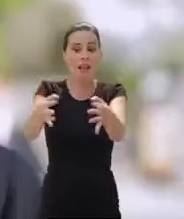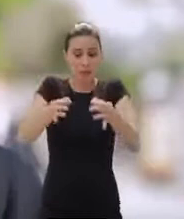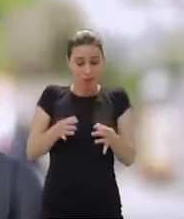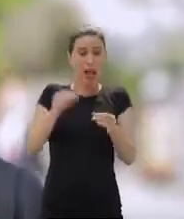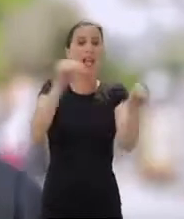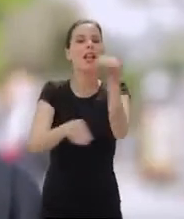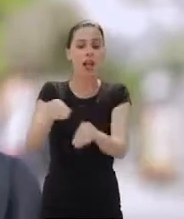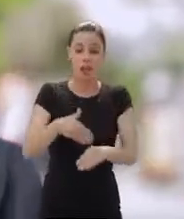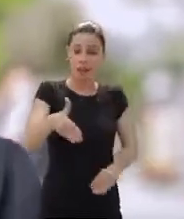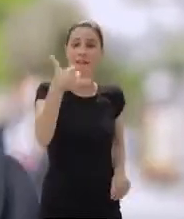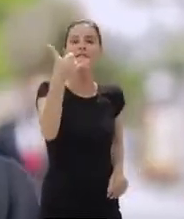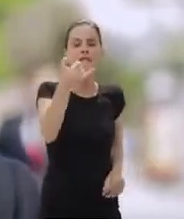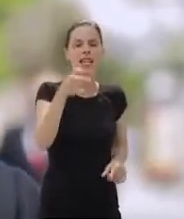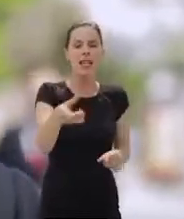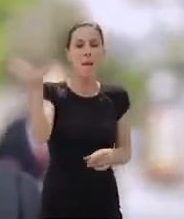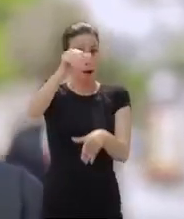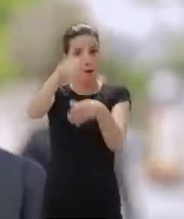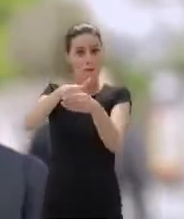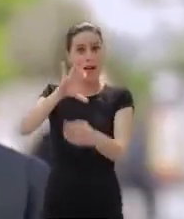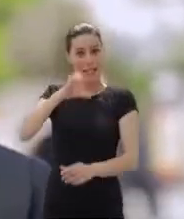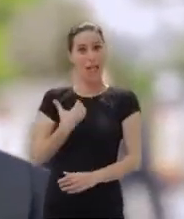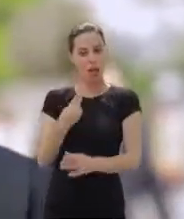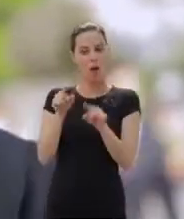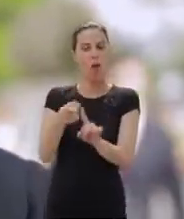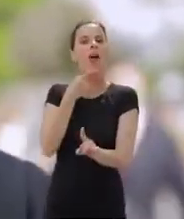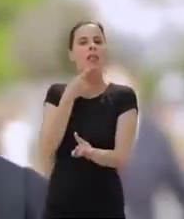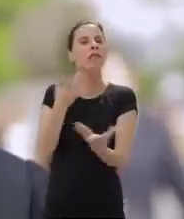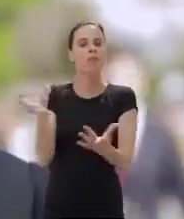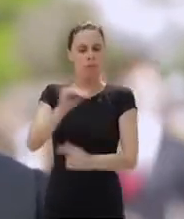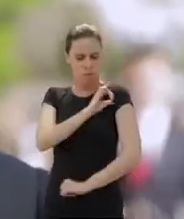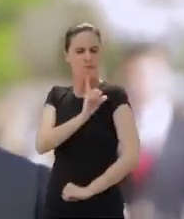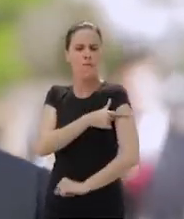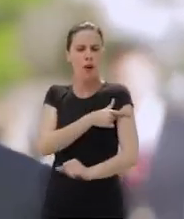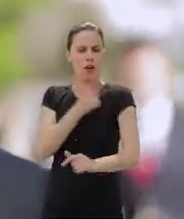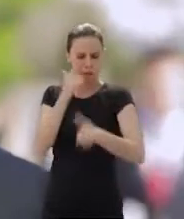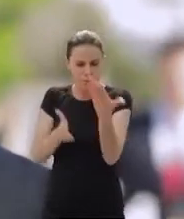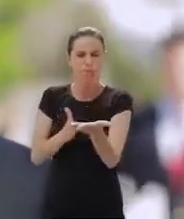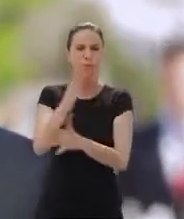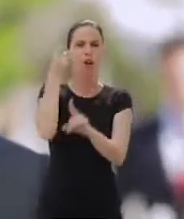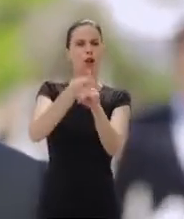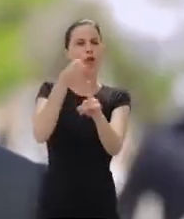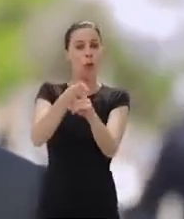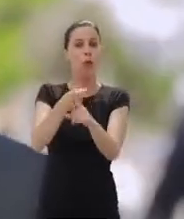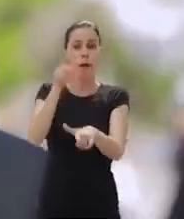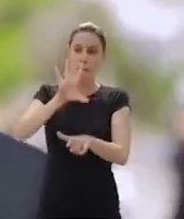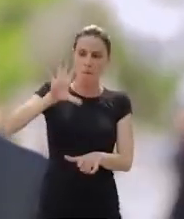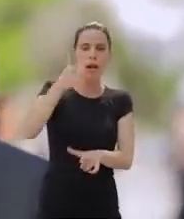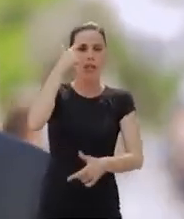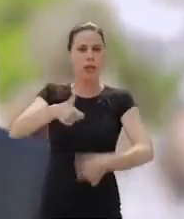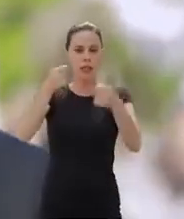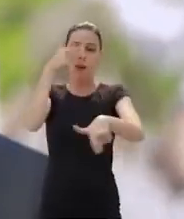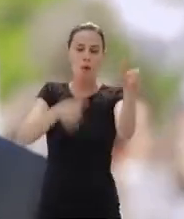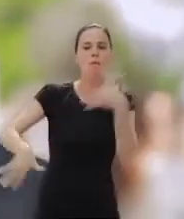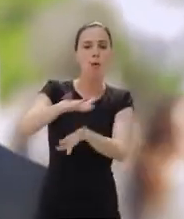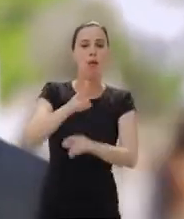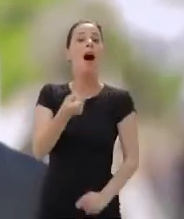eleições dia 25 mais votos nascer eo significa mais força para levarmos cliente e o país o